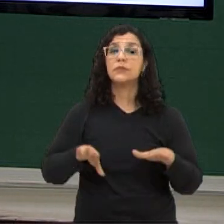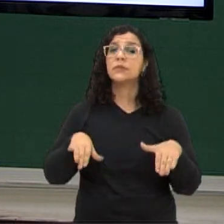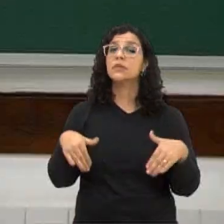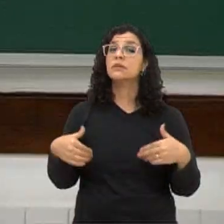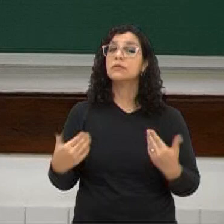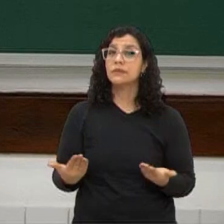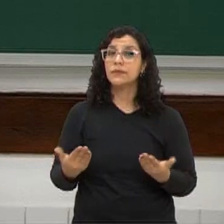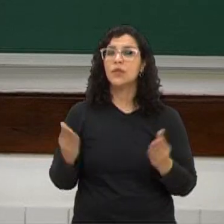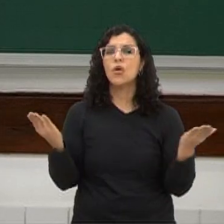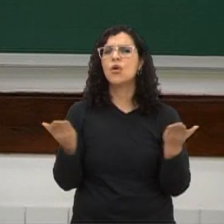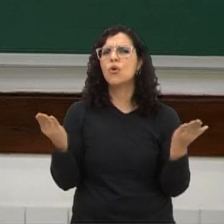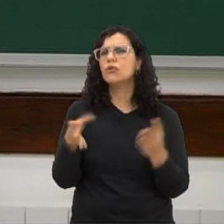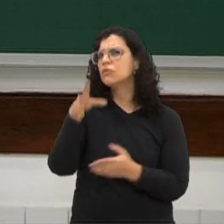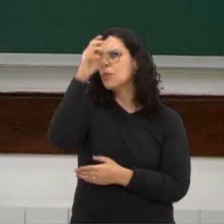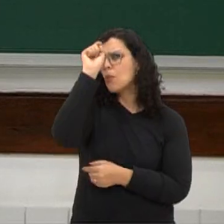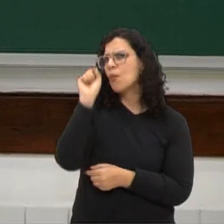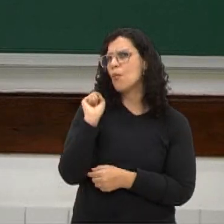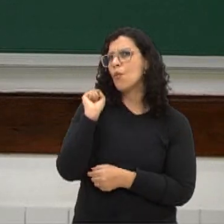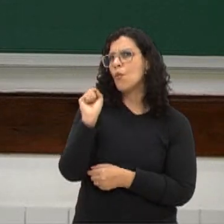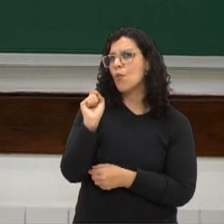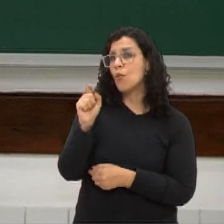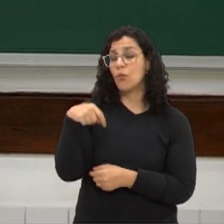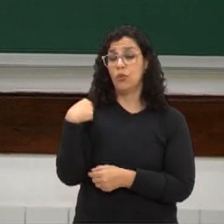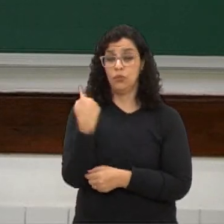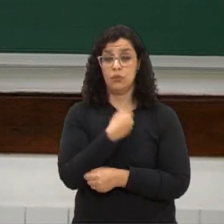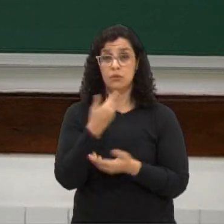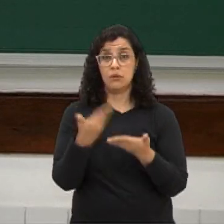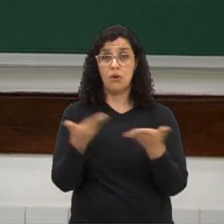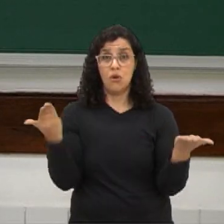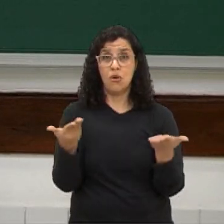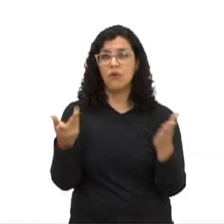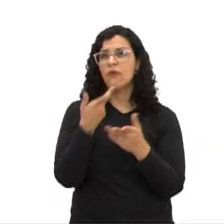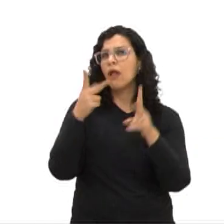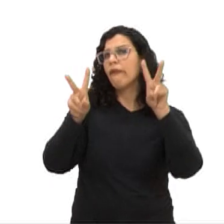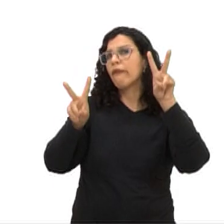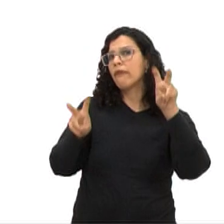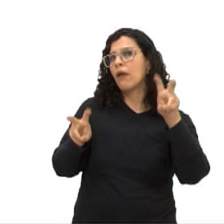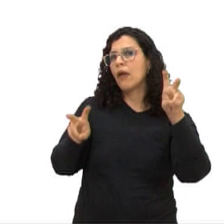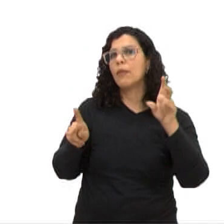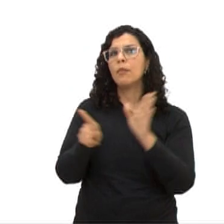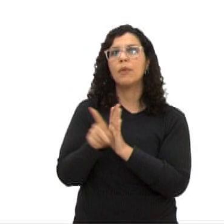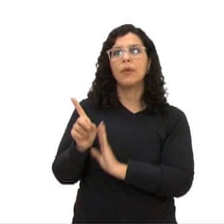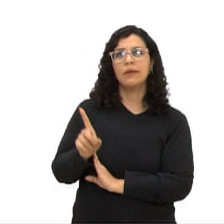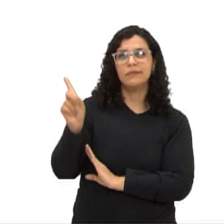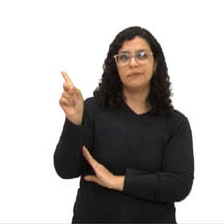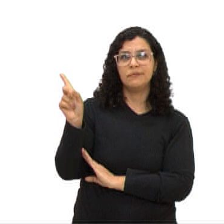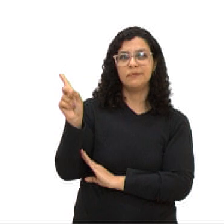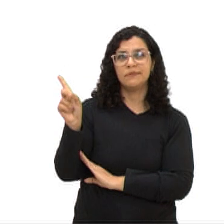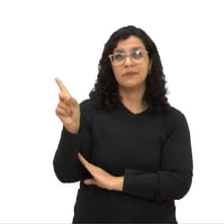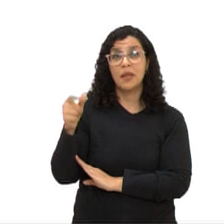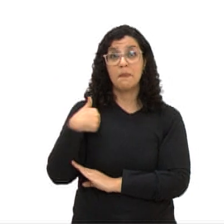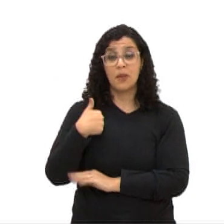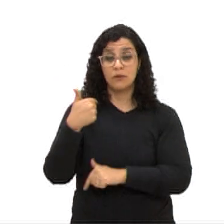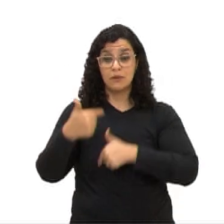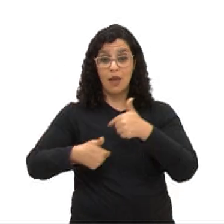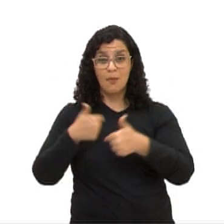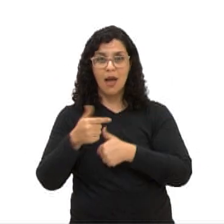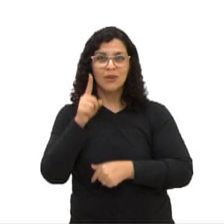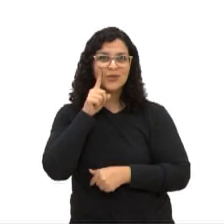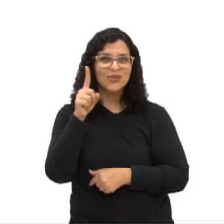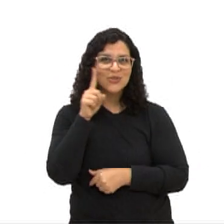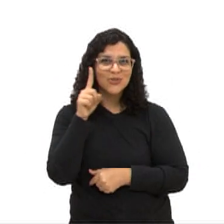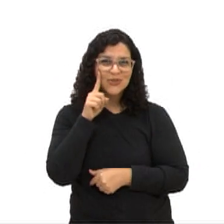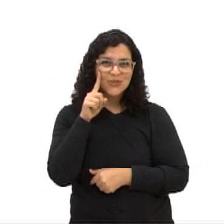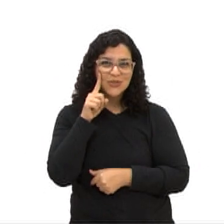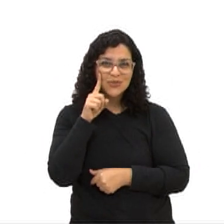E hoje, o que aprenderemos? Então, a nossa aula de hoje tem a temática de mis tareas diárias, então as minhas tarefas